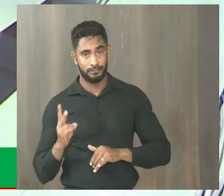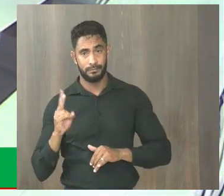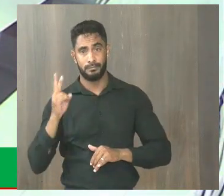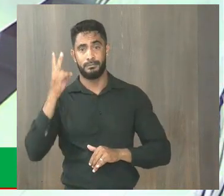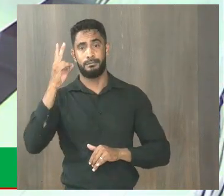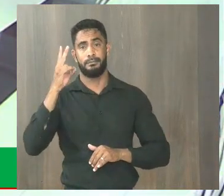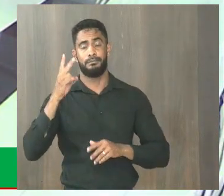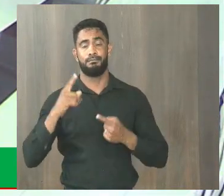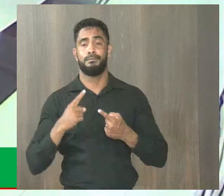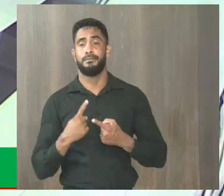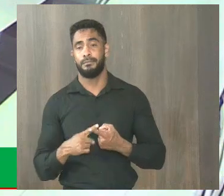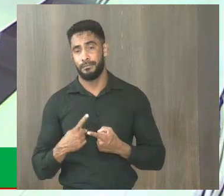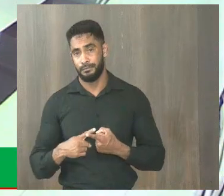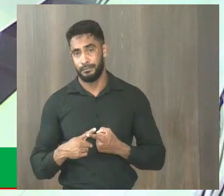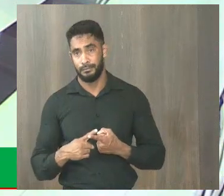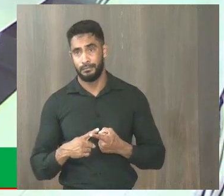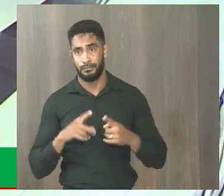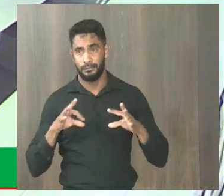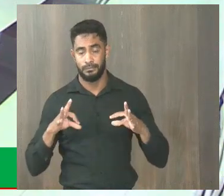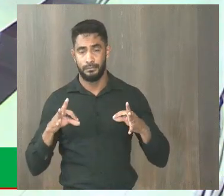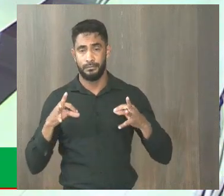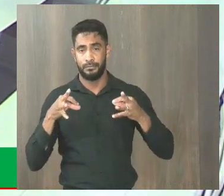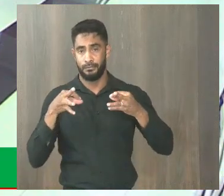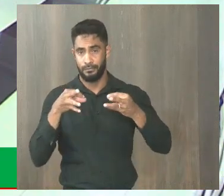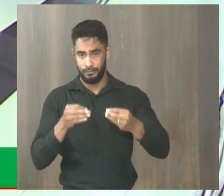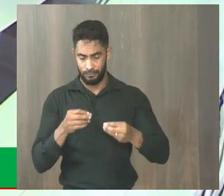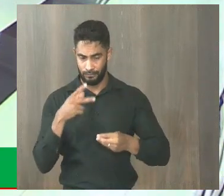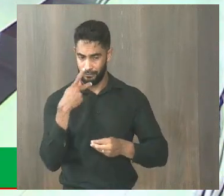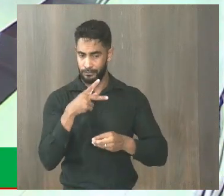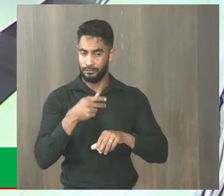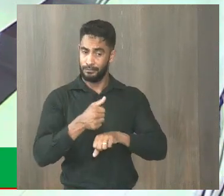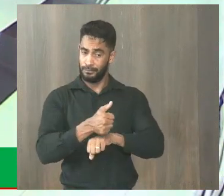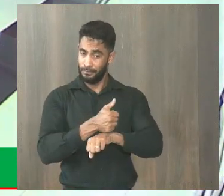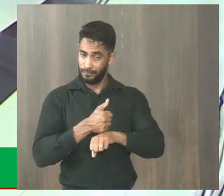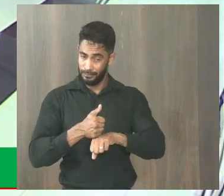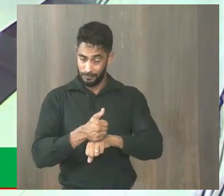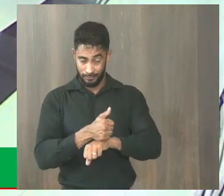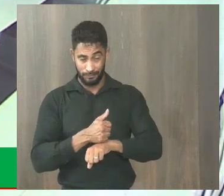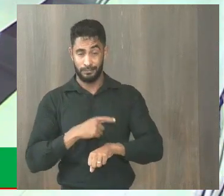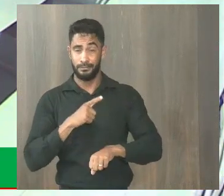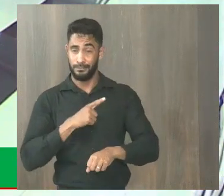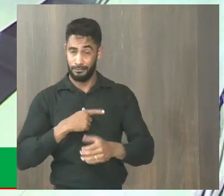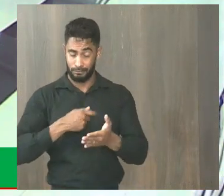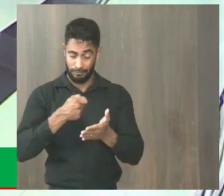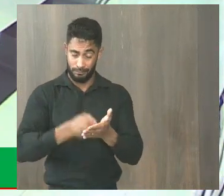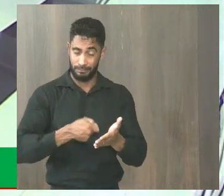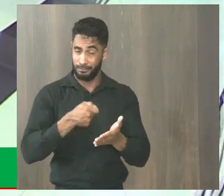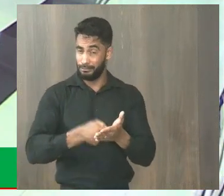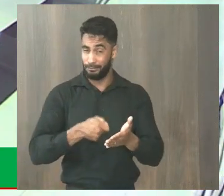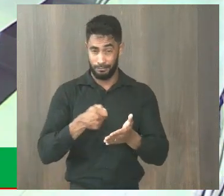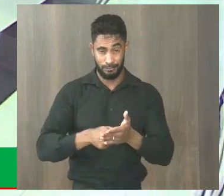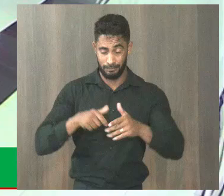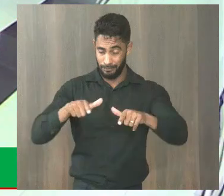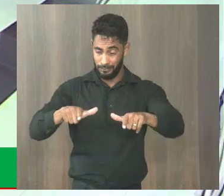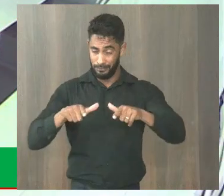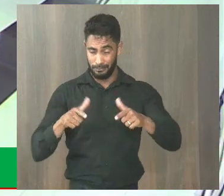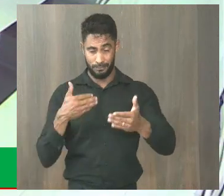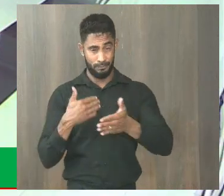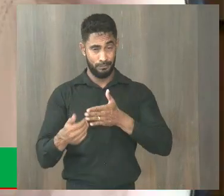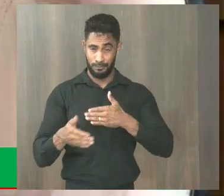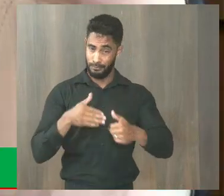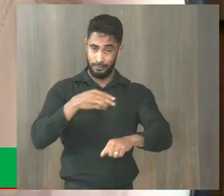até porque todos esses profissionais têm a mesma exigência de qualquer profissional do